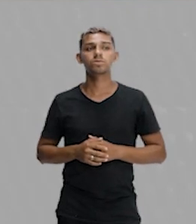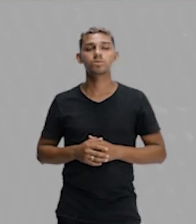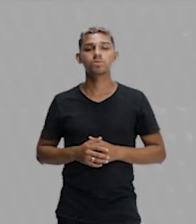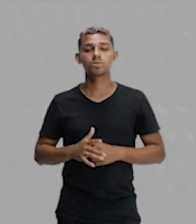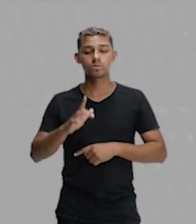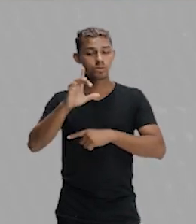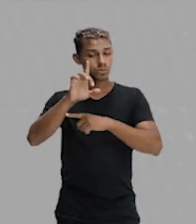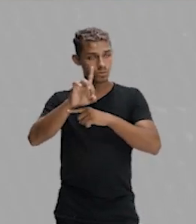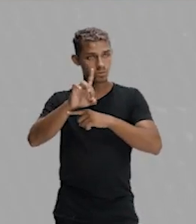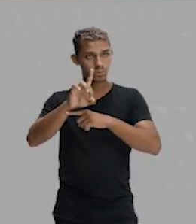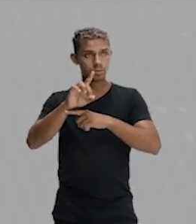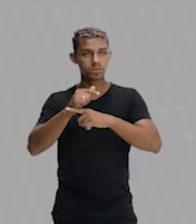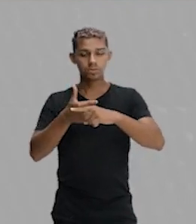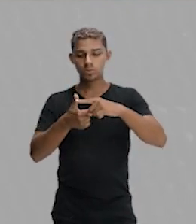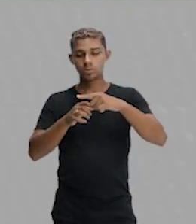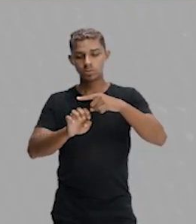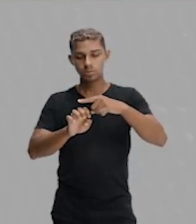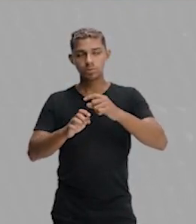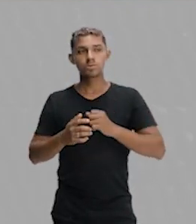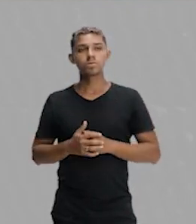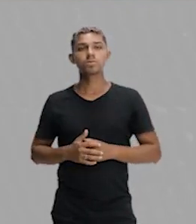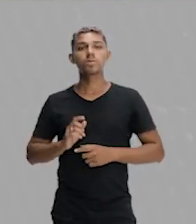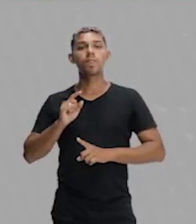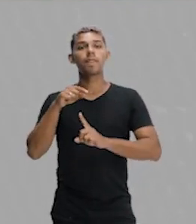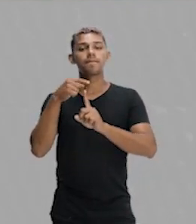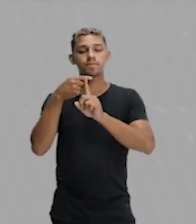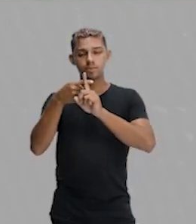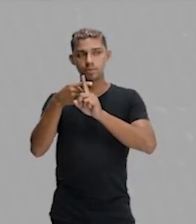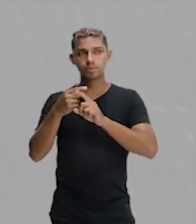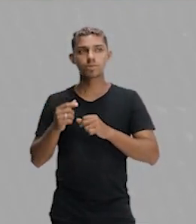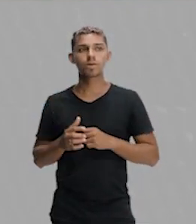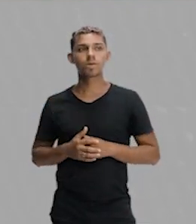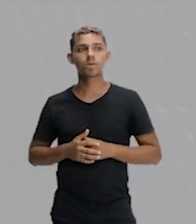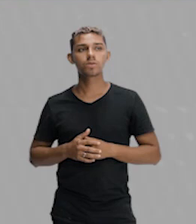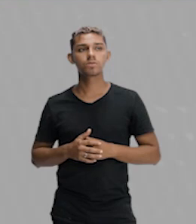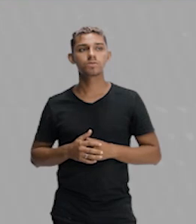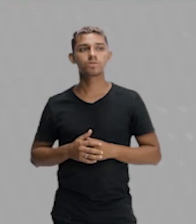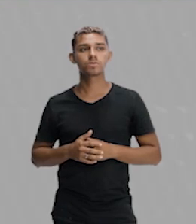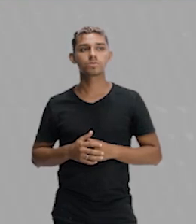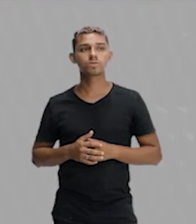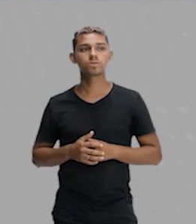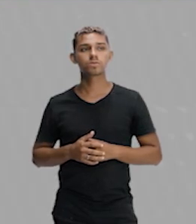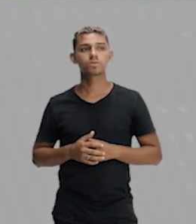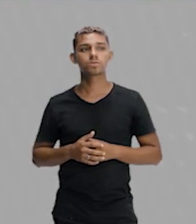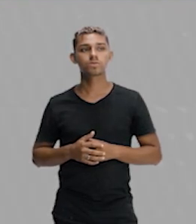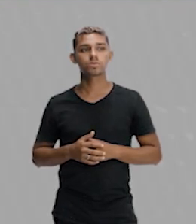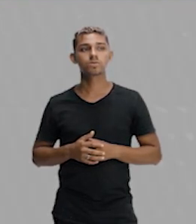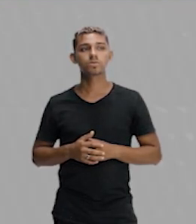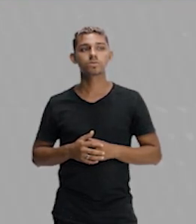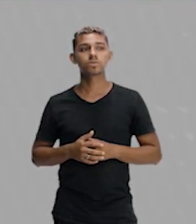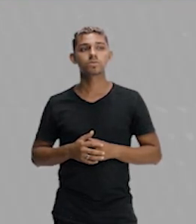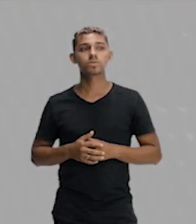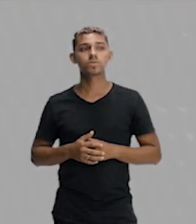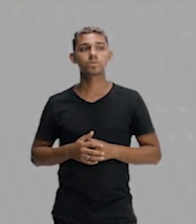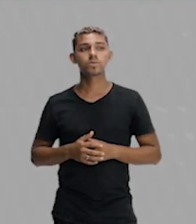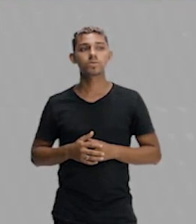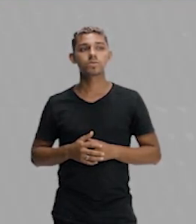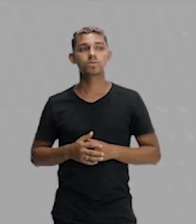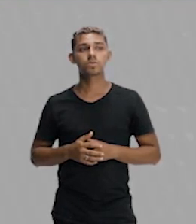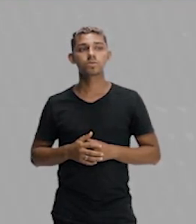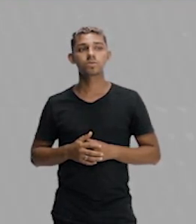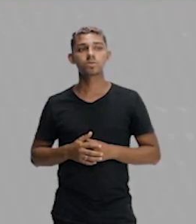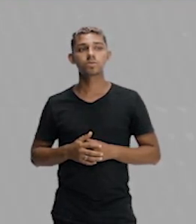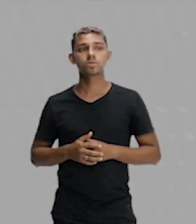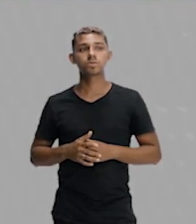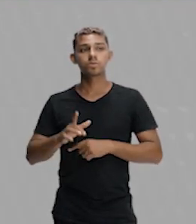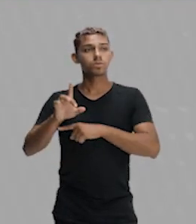o do positivo, vou somar com o do negativo, ó, fazendo